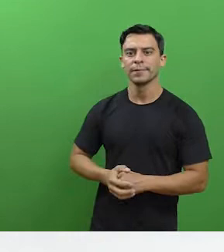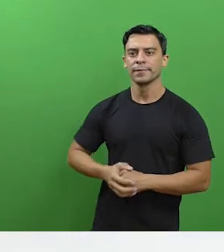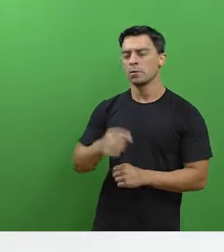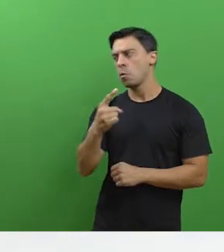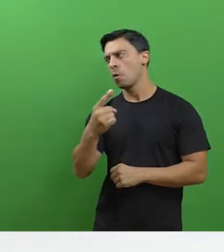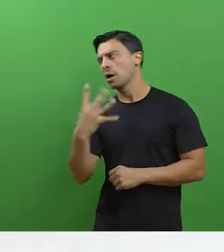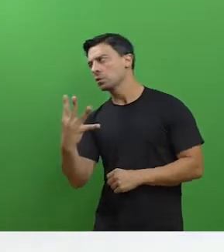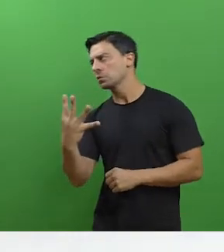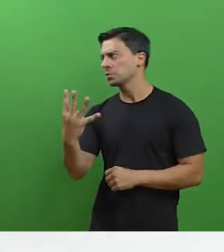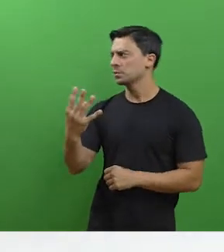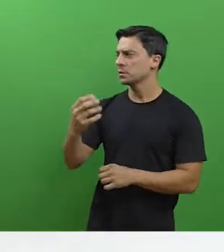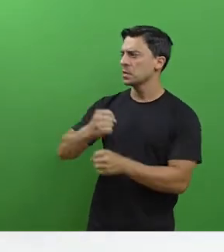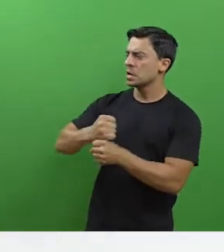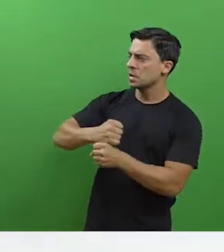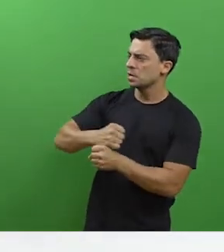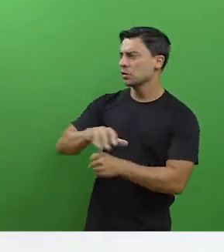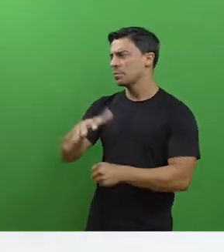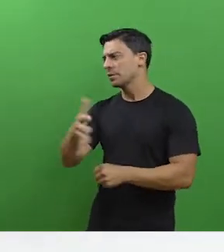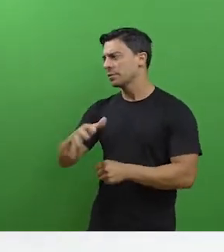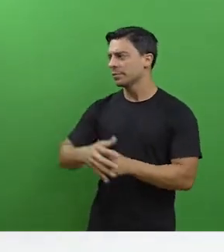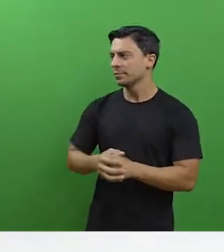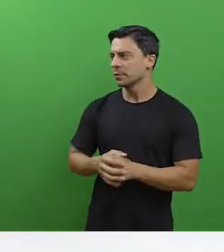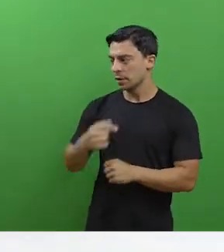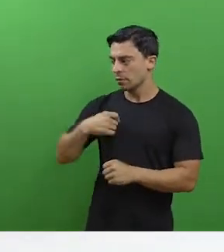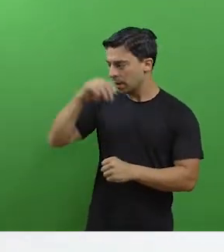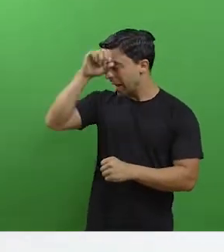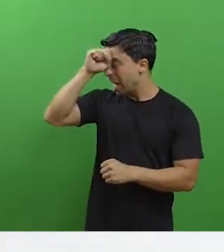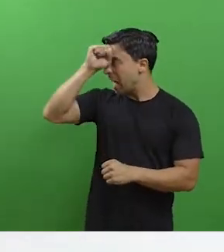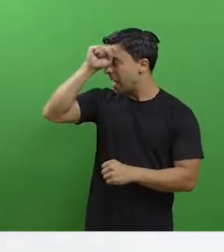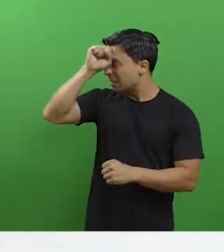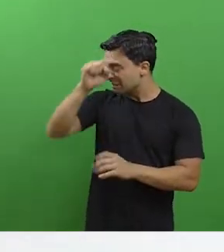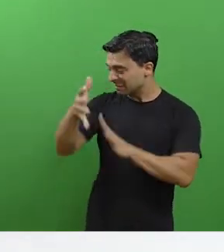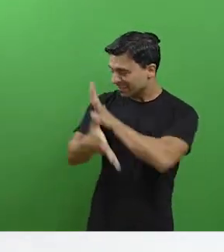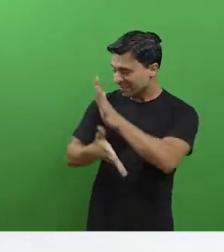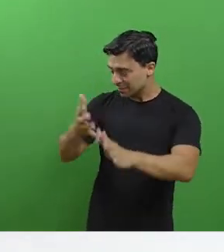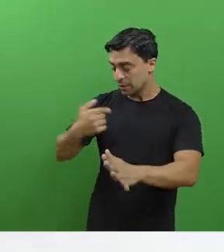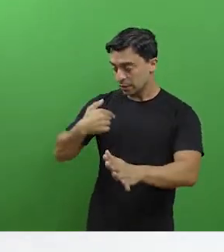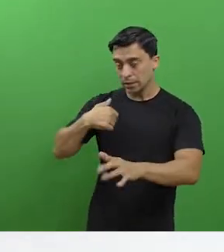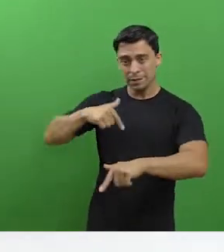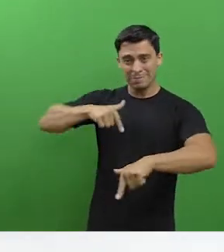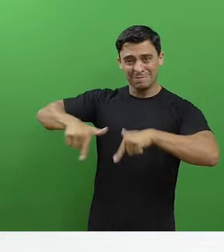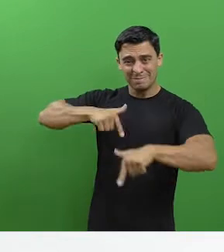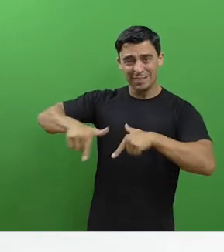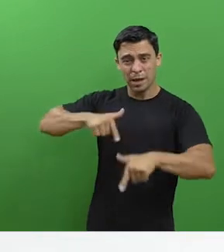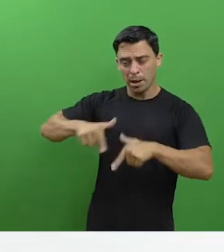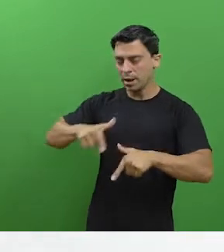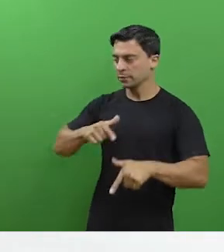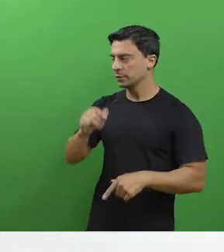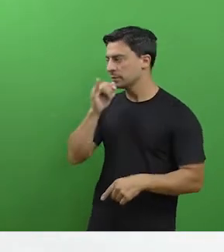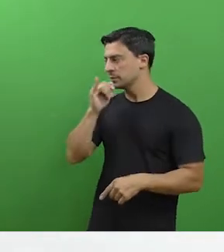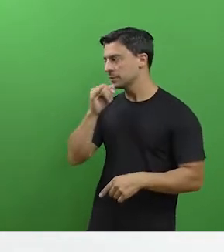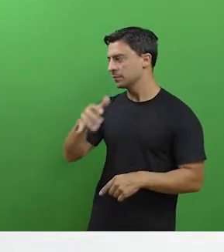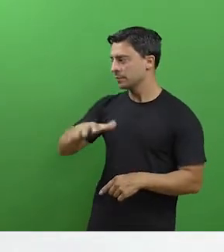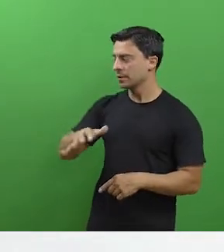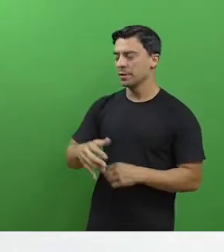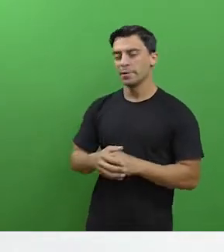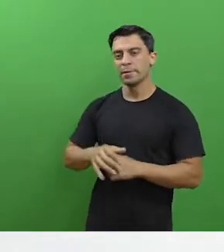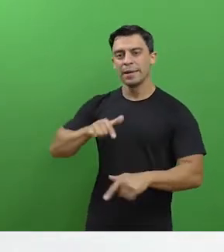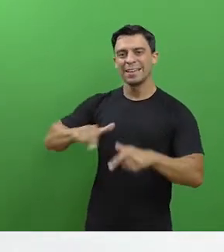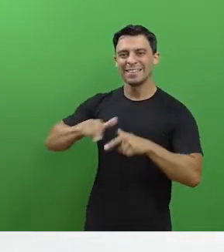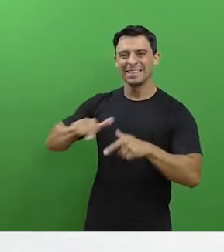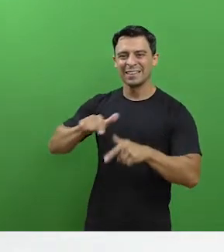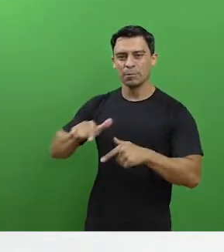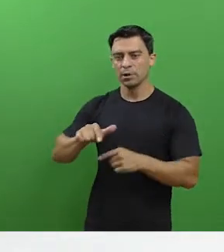Comecei aprendendo língua de sinais, né? Mas que eu trabalho mesmo na área, assim, que eu comecei a trabalhar como